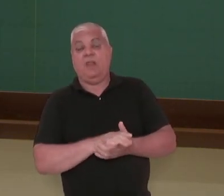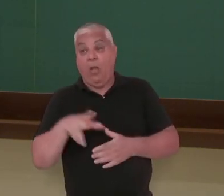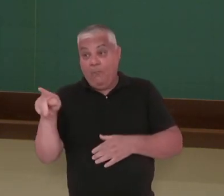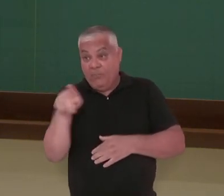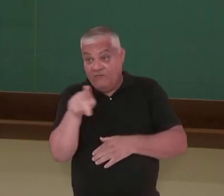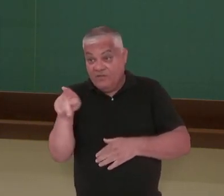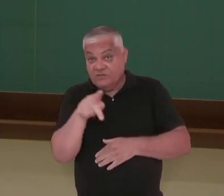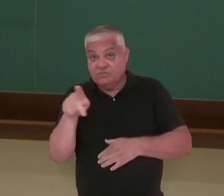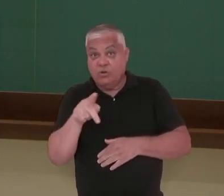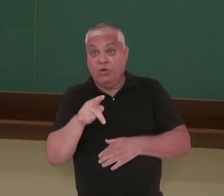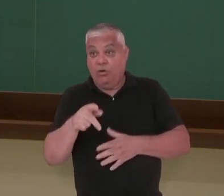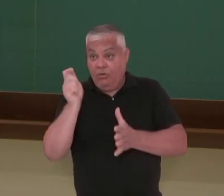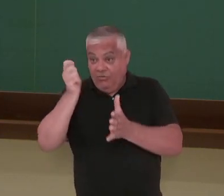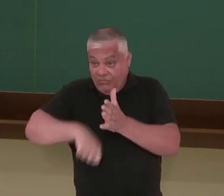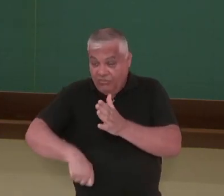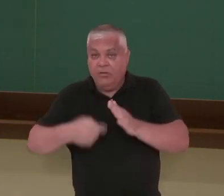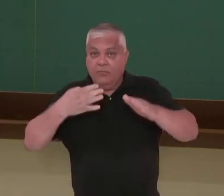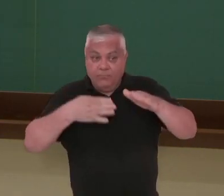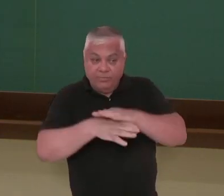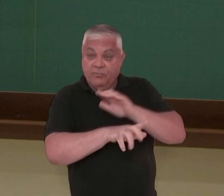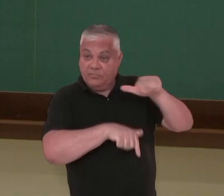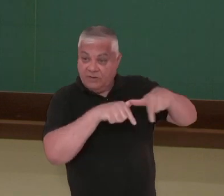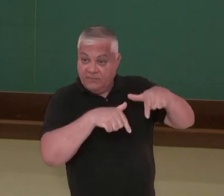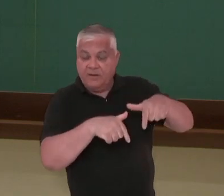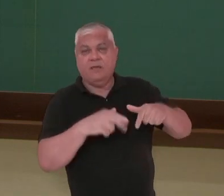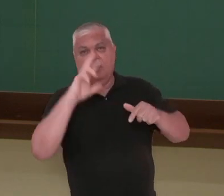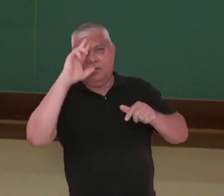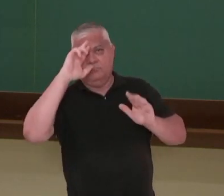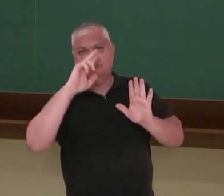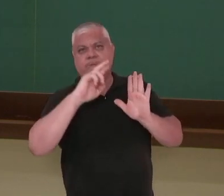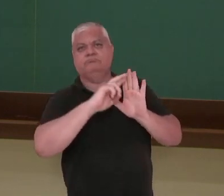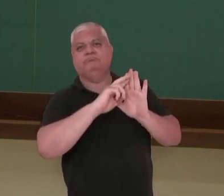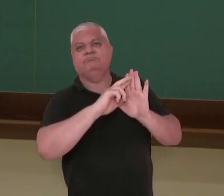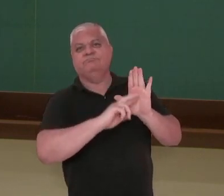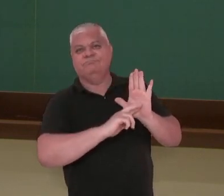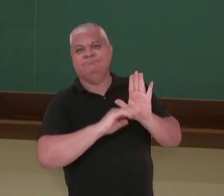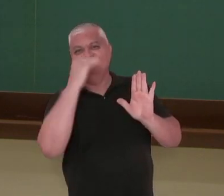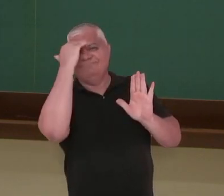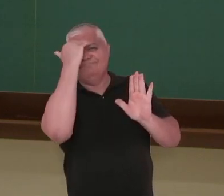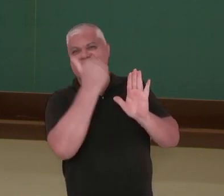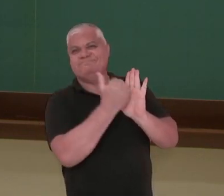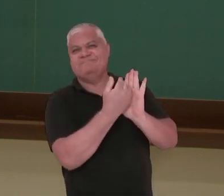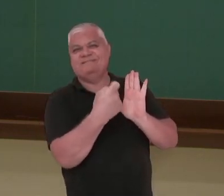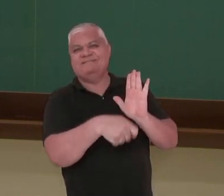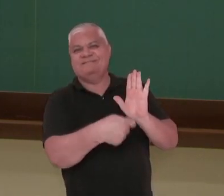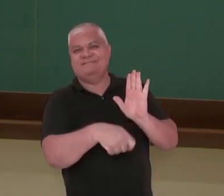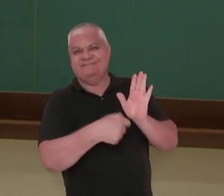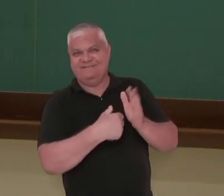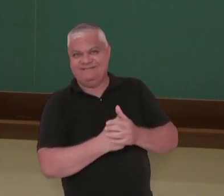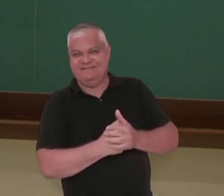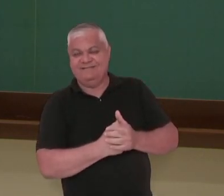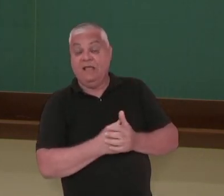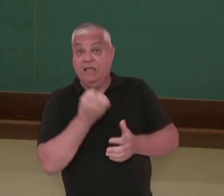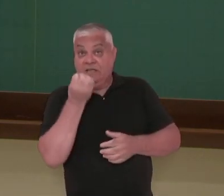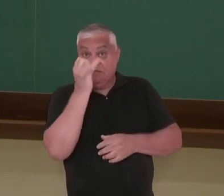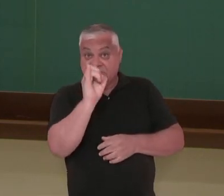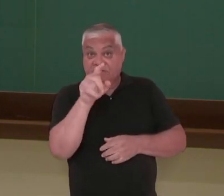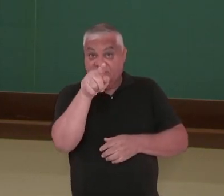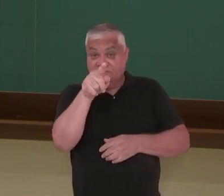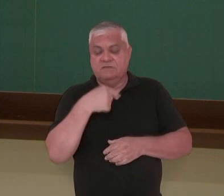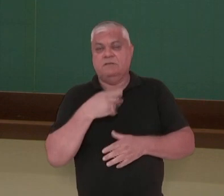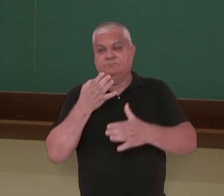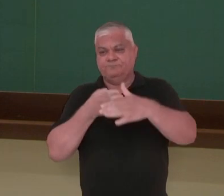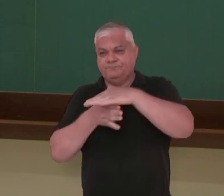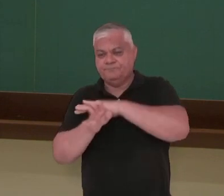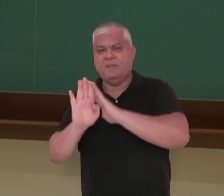ele se compromete a respeitar o regimento escolar. Então, esse documento aí se torna bastante importante e, a partir do momento que você está numa escola, seja